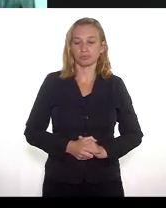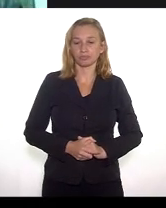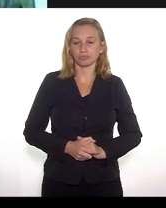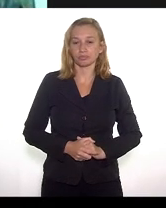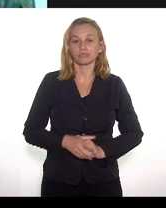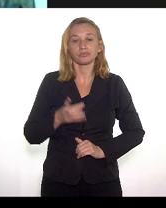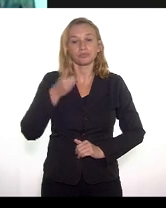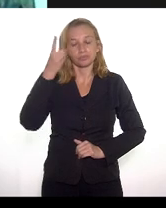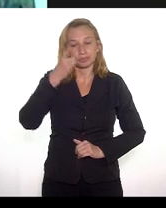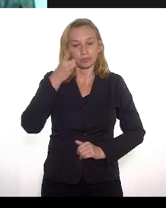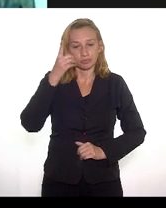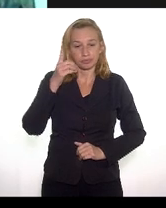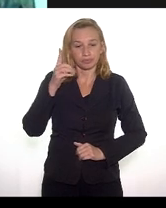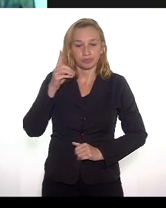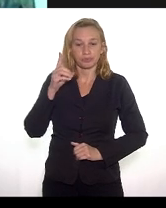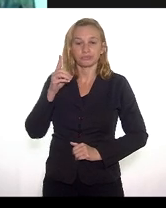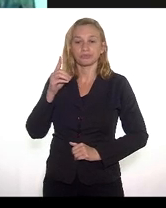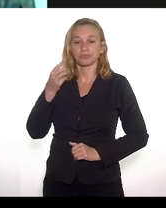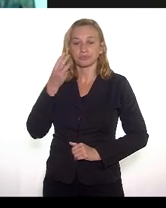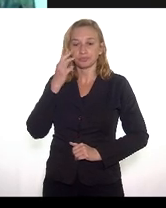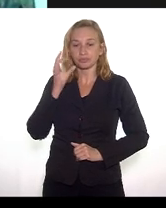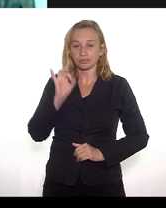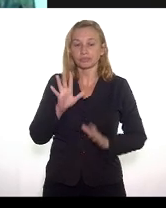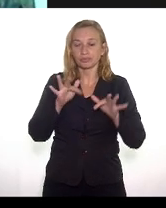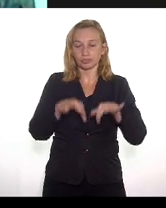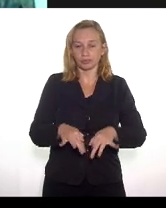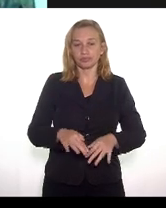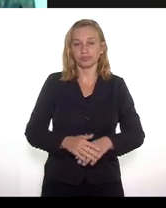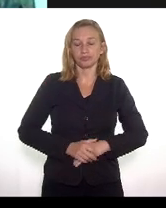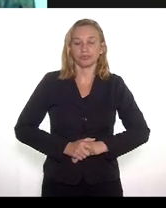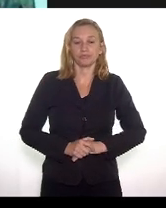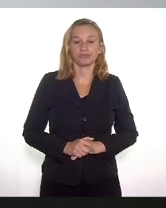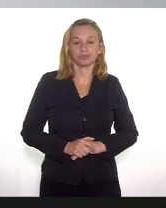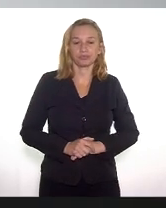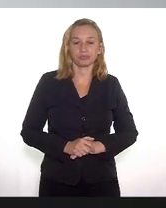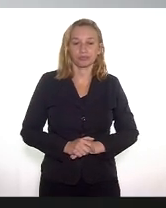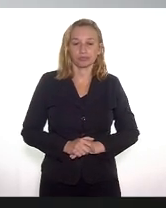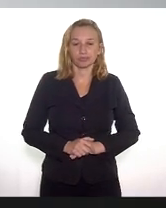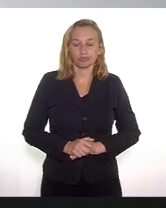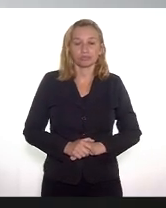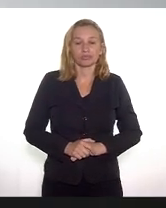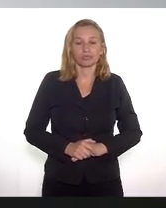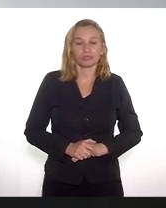Deputado Valdec, então, só para complementar bem pontualmente, acho que a sua síntese foi